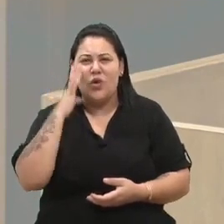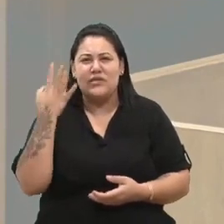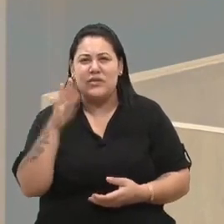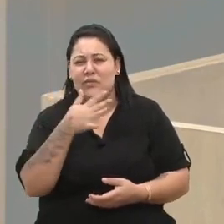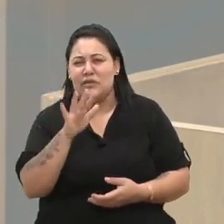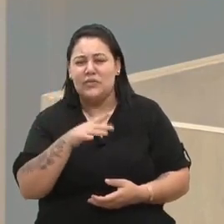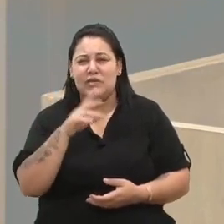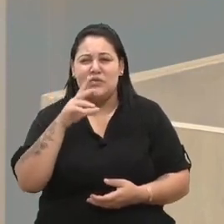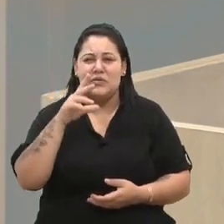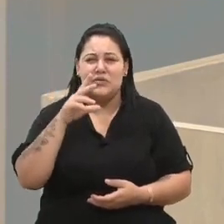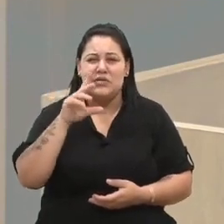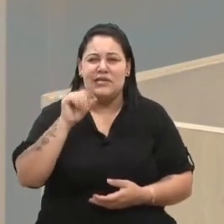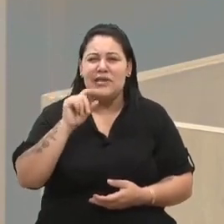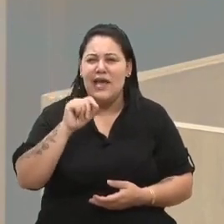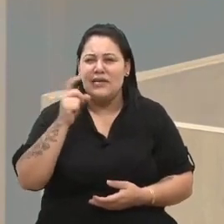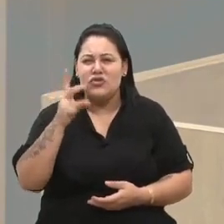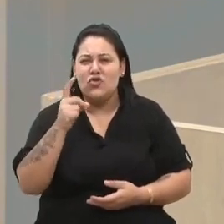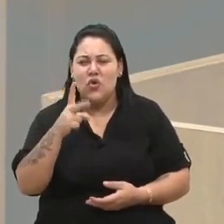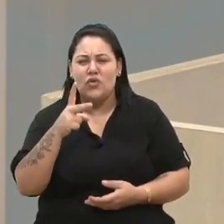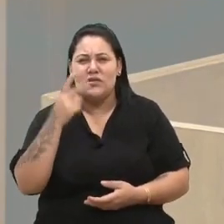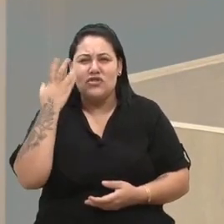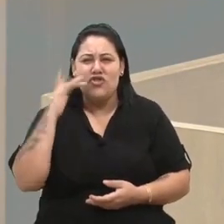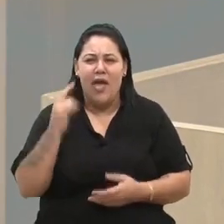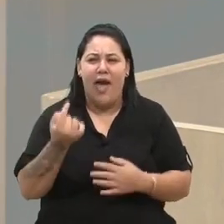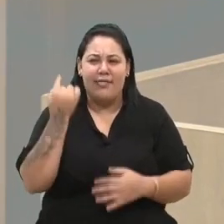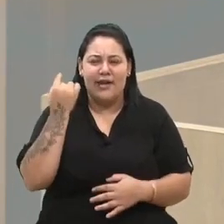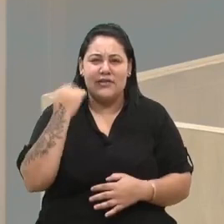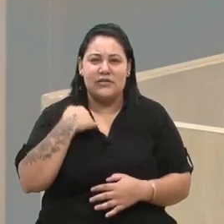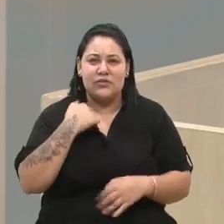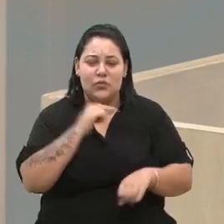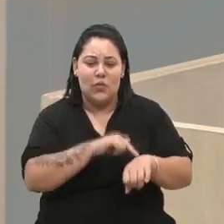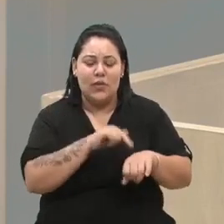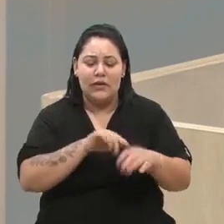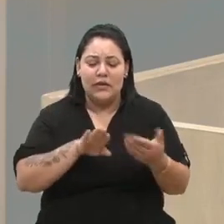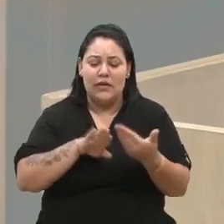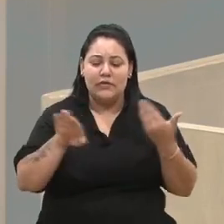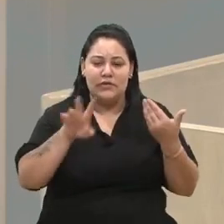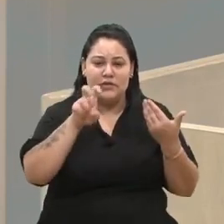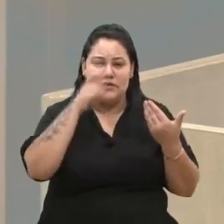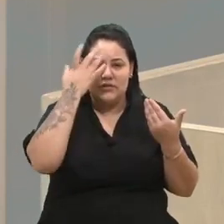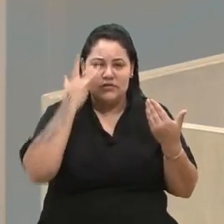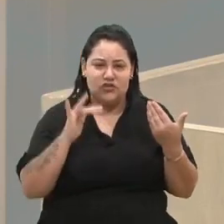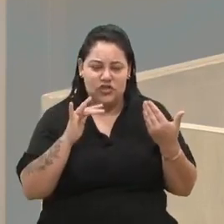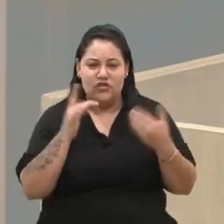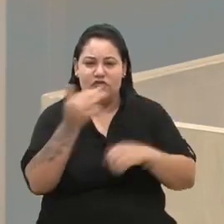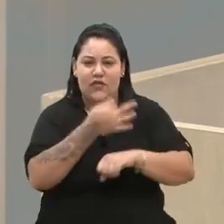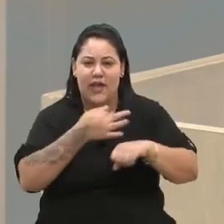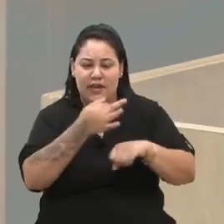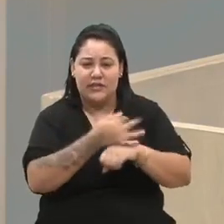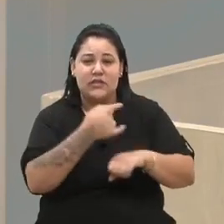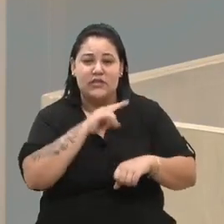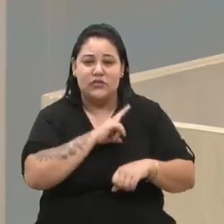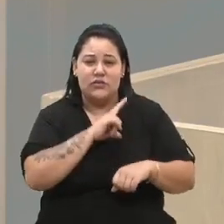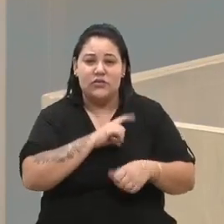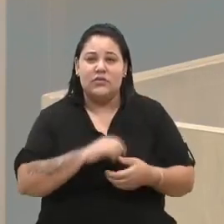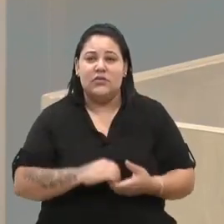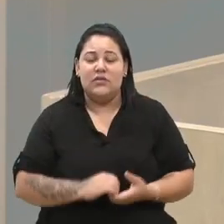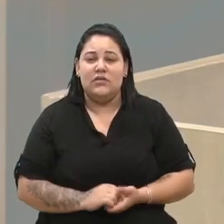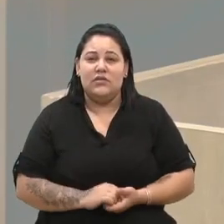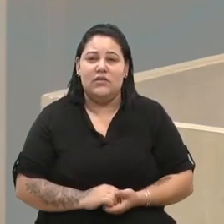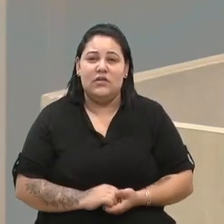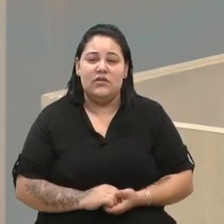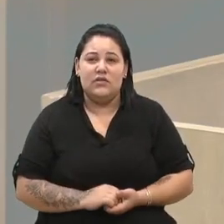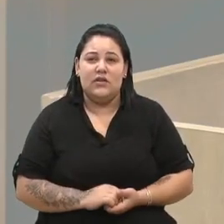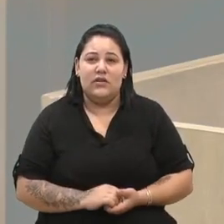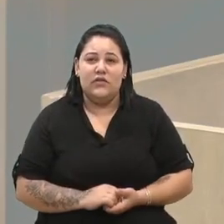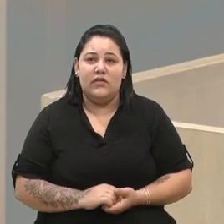10, 12 dias atrás, que foi no momento só que eu estava no meu período de 5 dias de férias que eu tive. Mas o vereador,